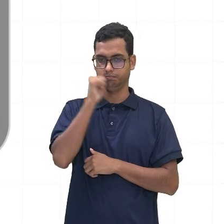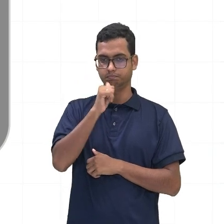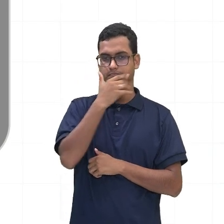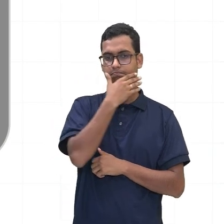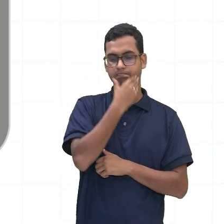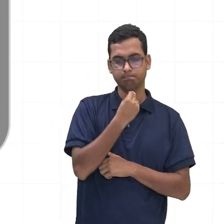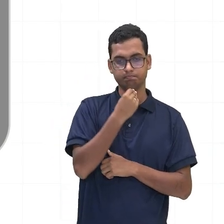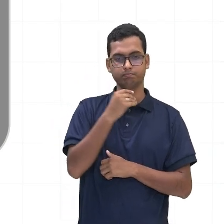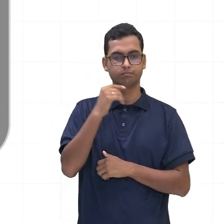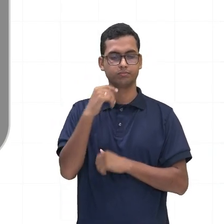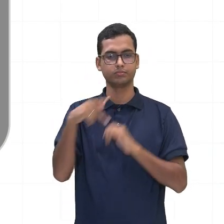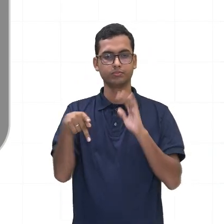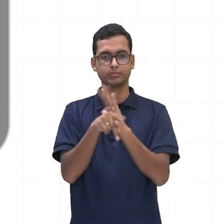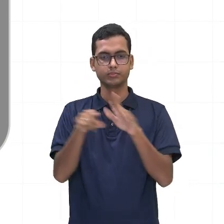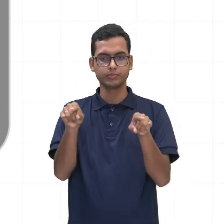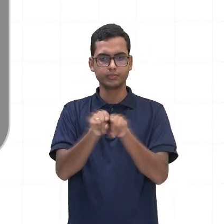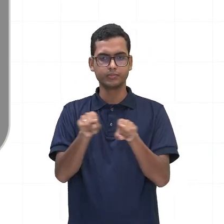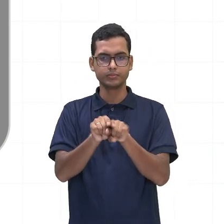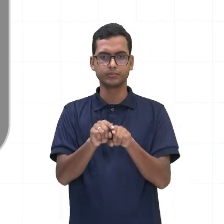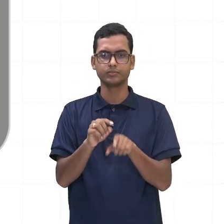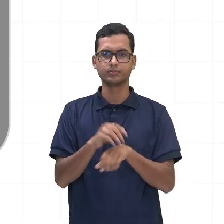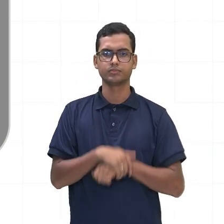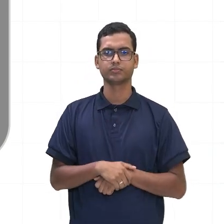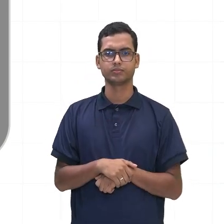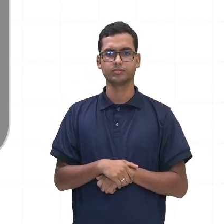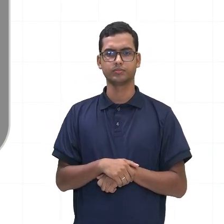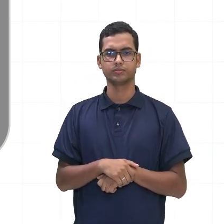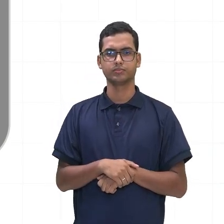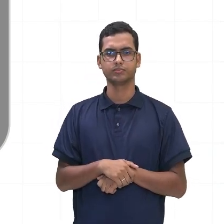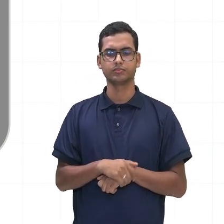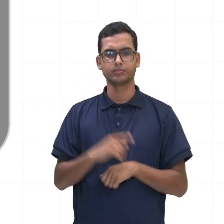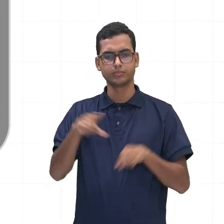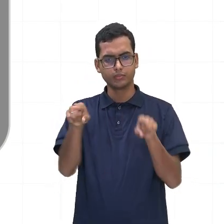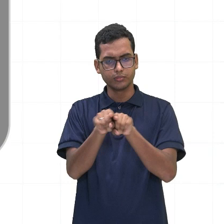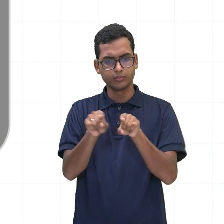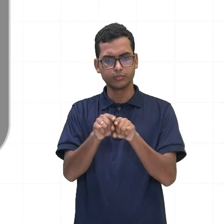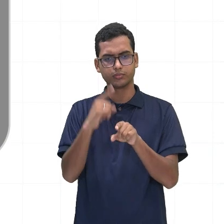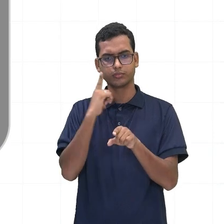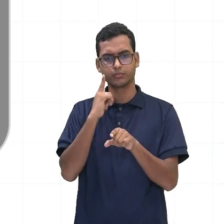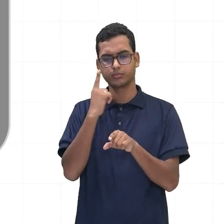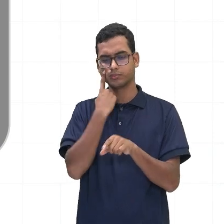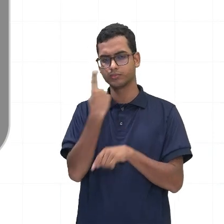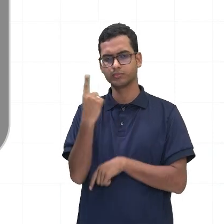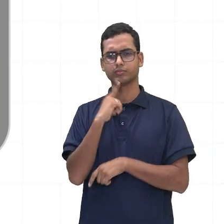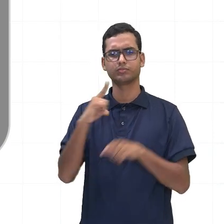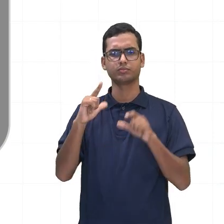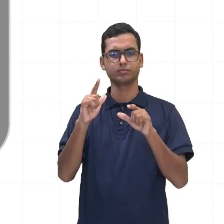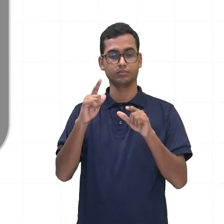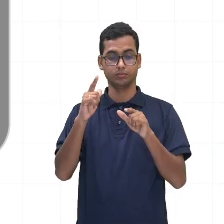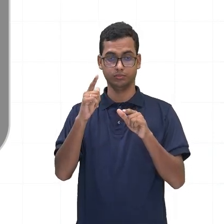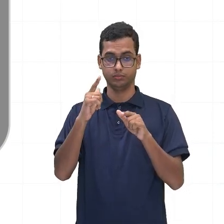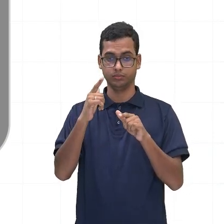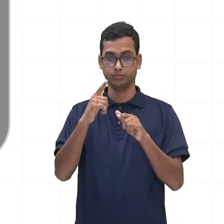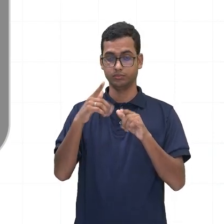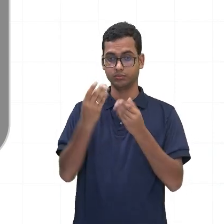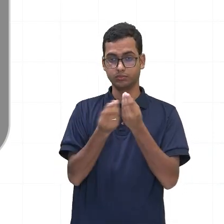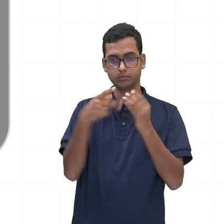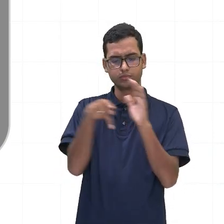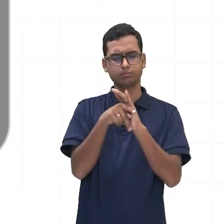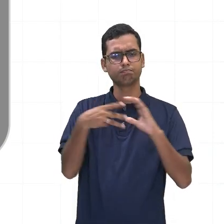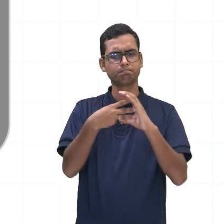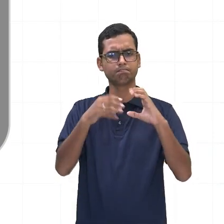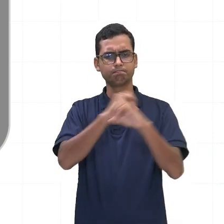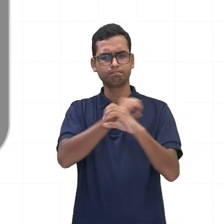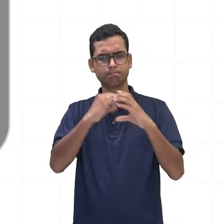duplicação. E eles podem ser mais evidenciados no processo dessas divisões celulares, ou seja, é mais fácil